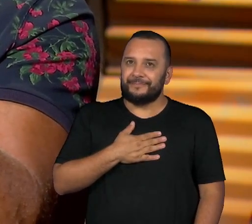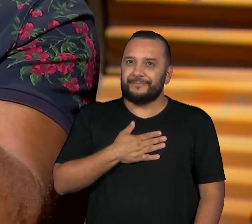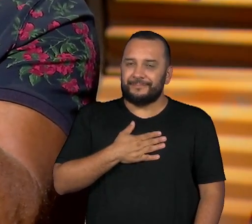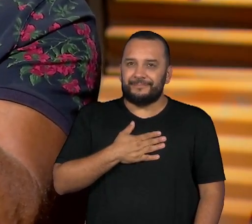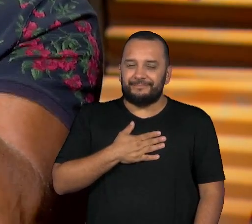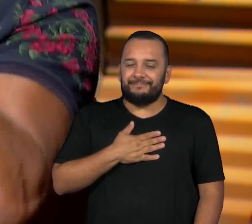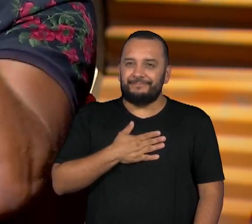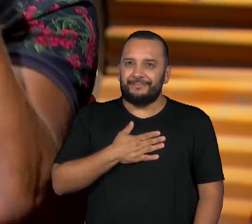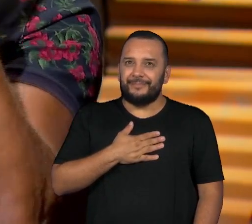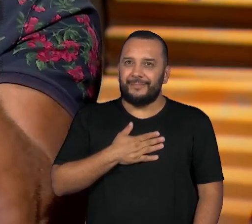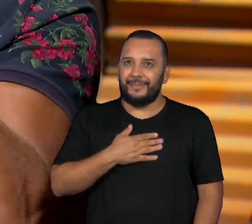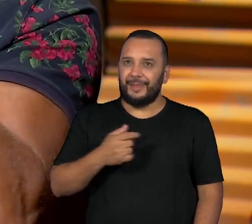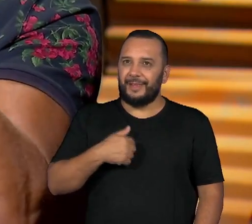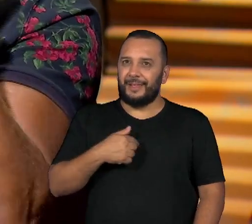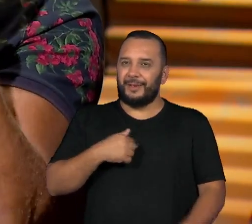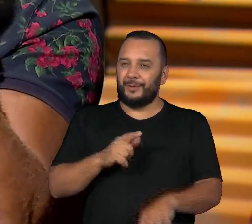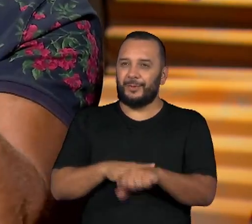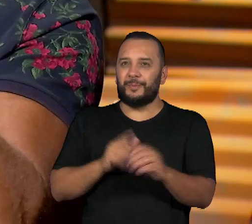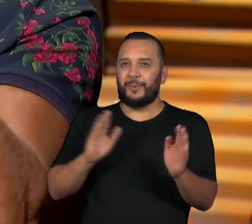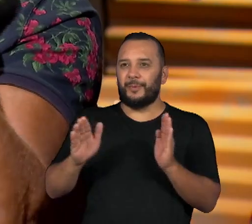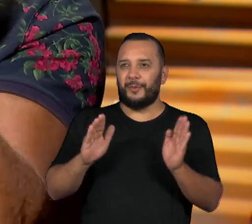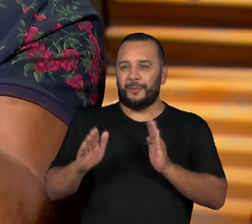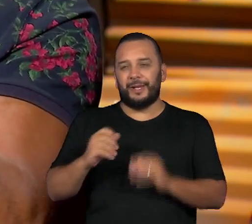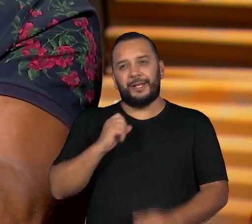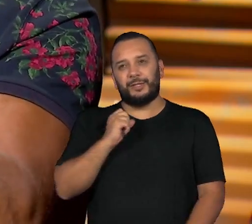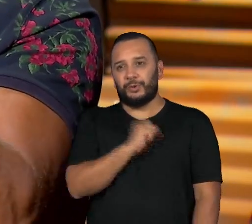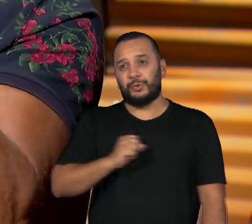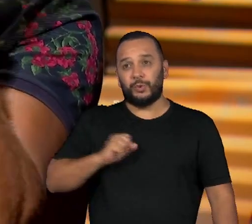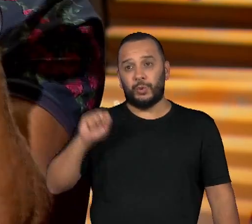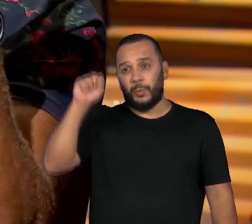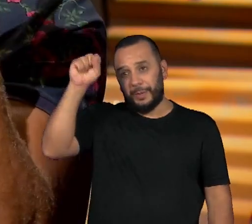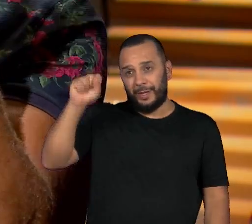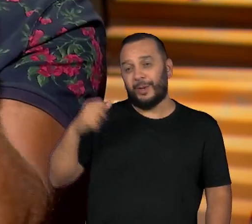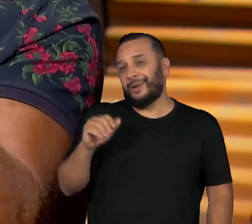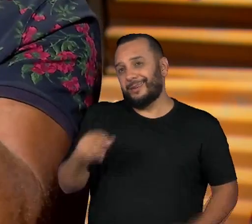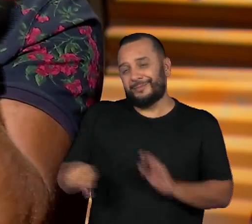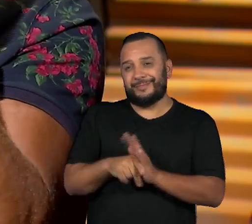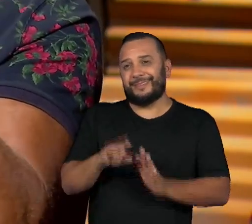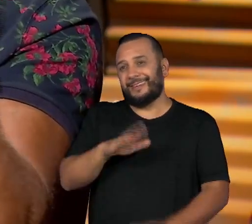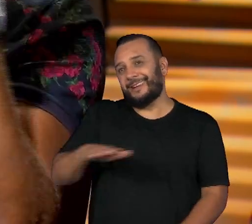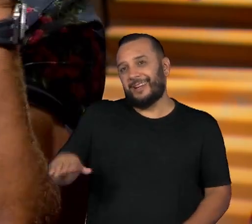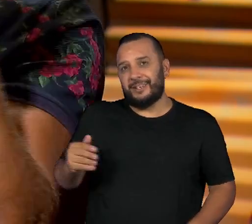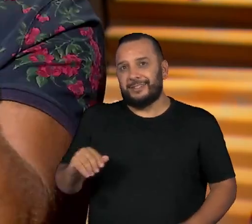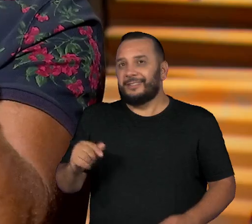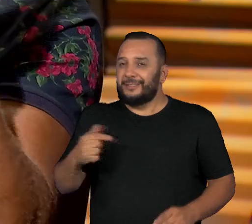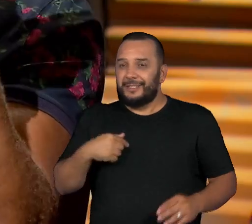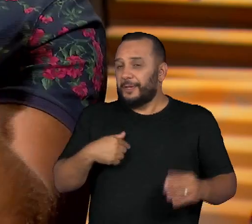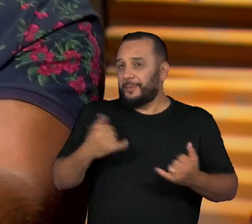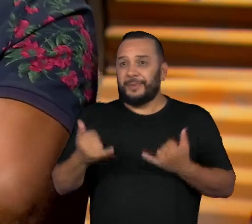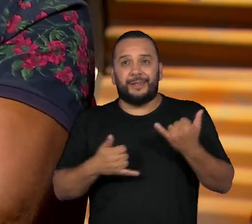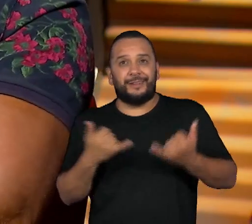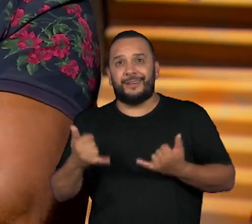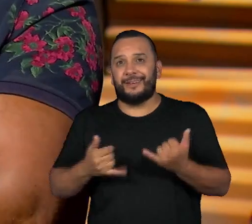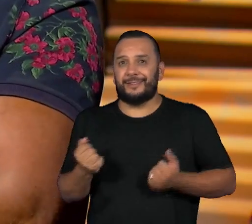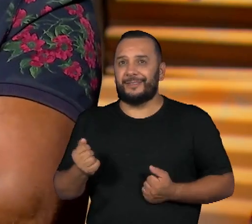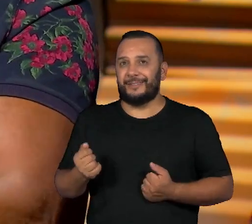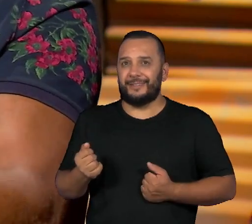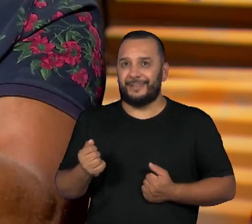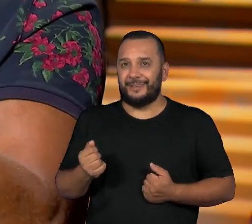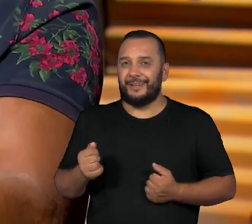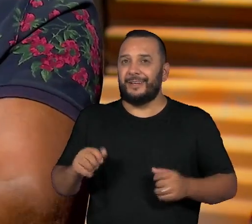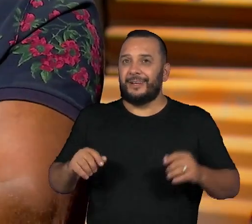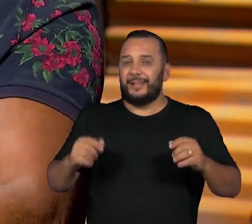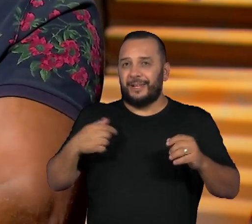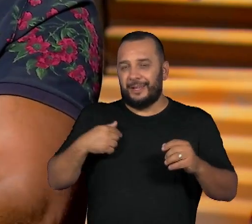No meu mundo de super-herói, né? No mundo de criança, né? Criança, acho que tá tudo certo. Eu